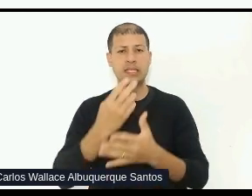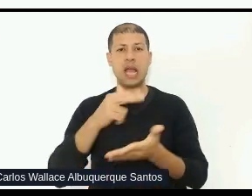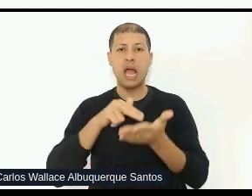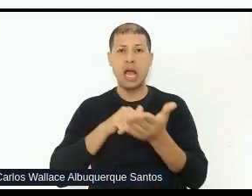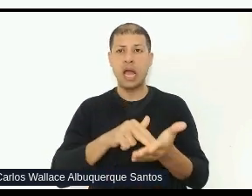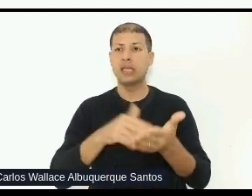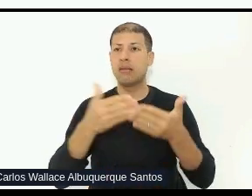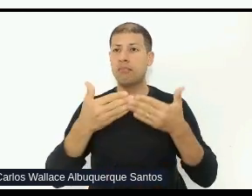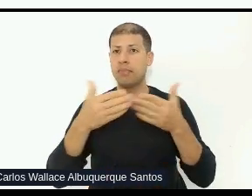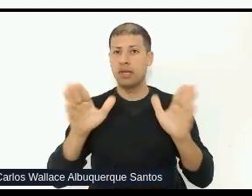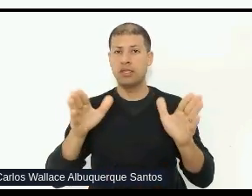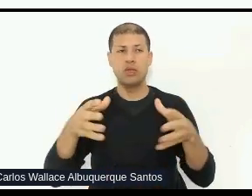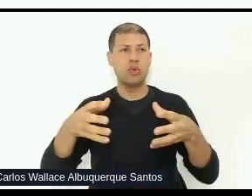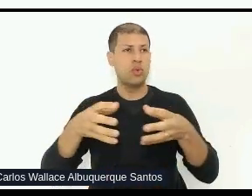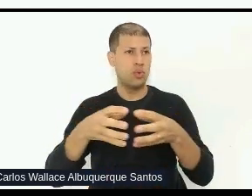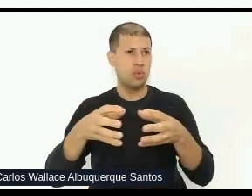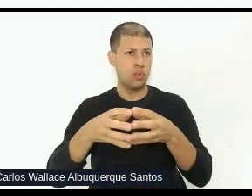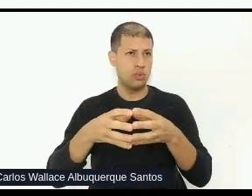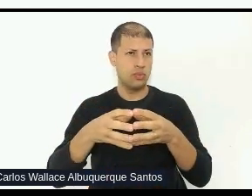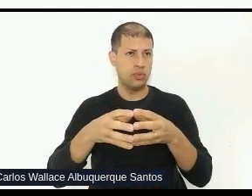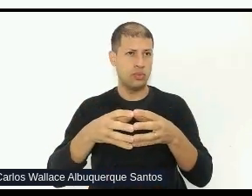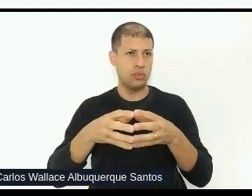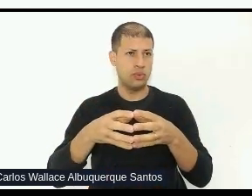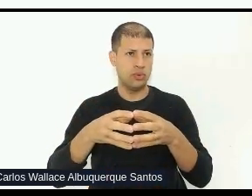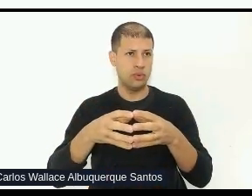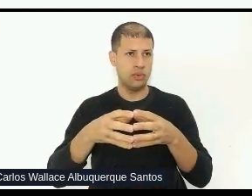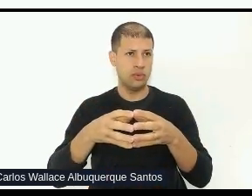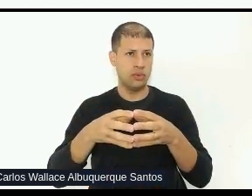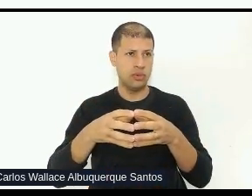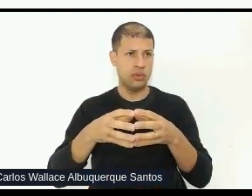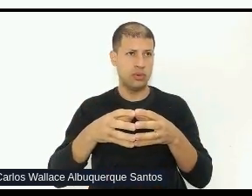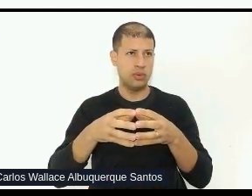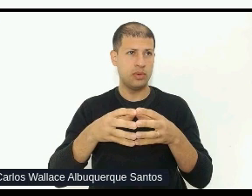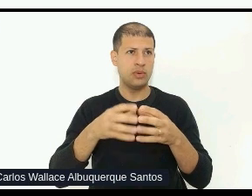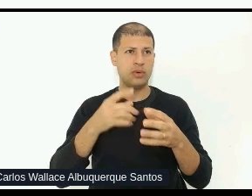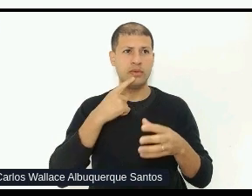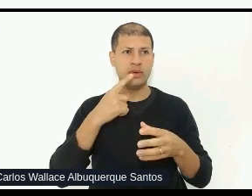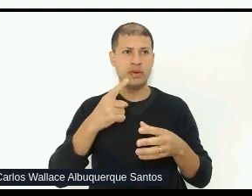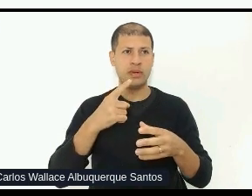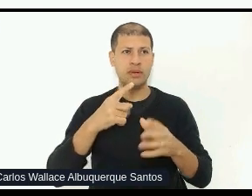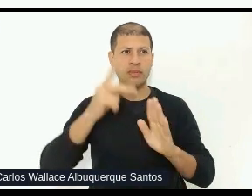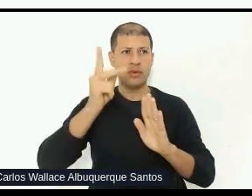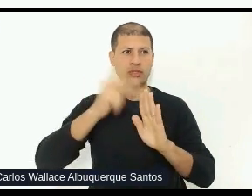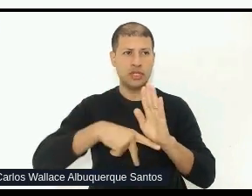que chamamos um Papaya Project, Projeto Papaya,